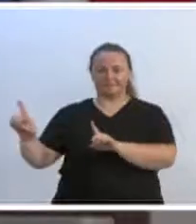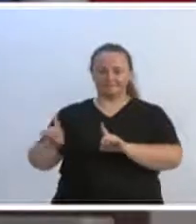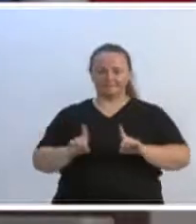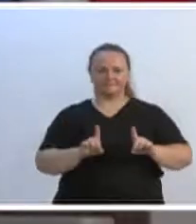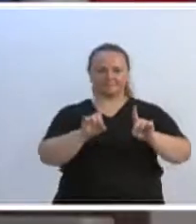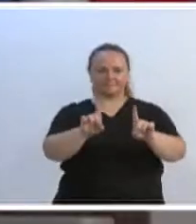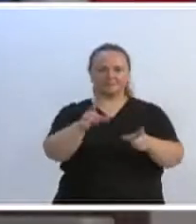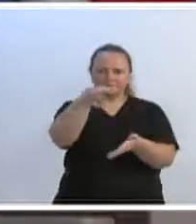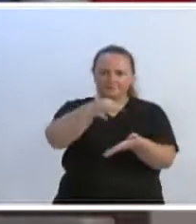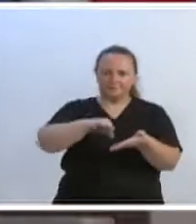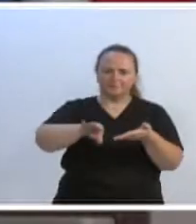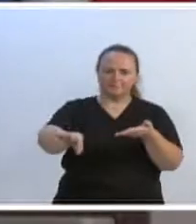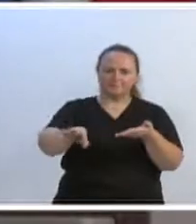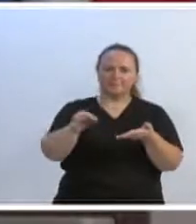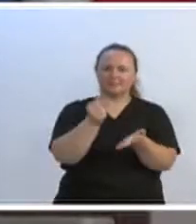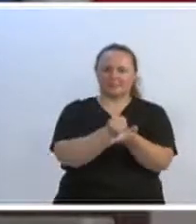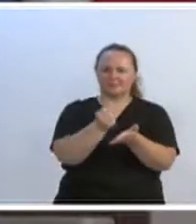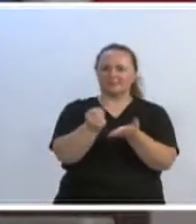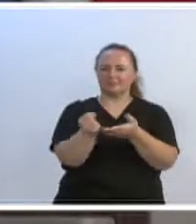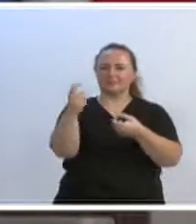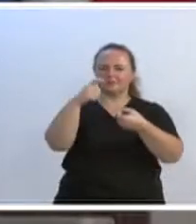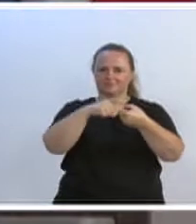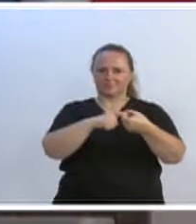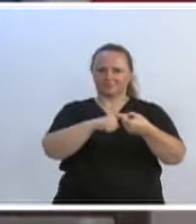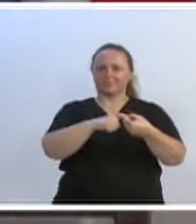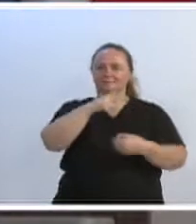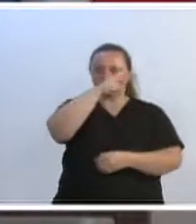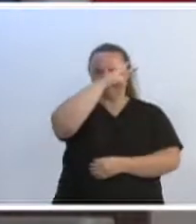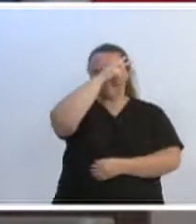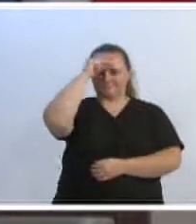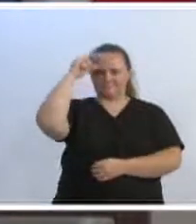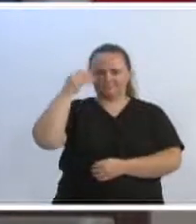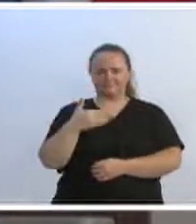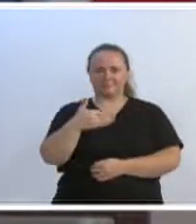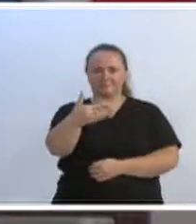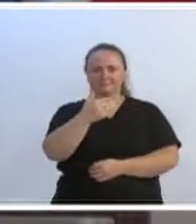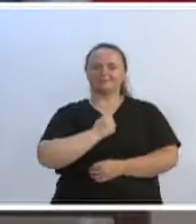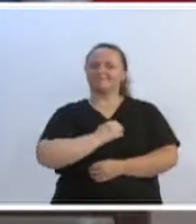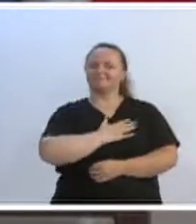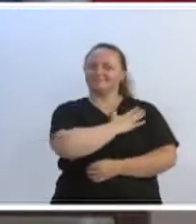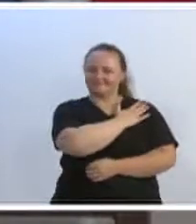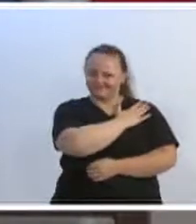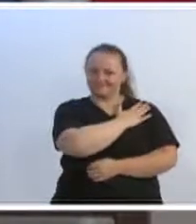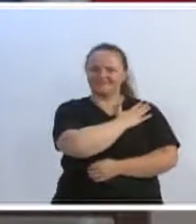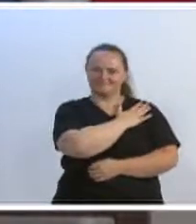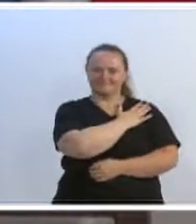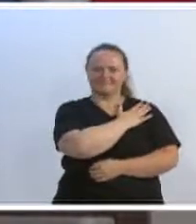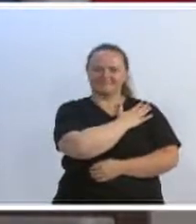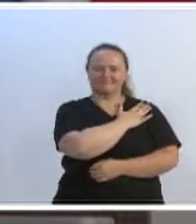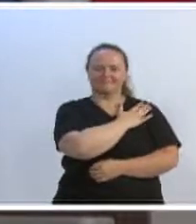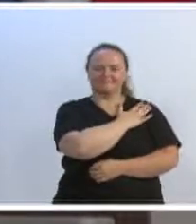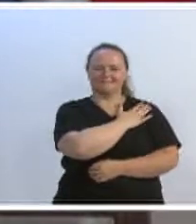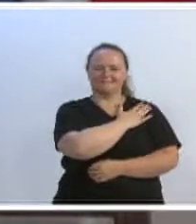1931, Der Hansabot, 1904 a 1913, Imigrant,